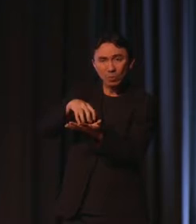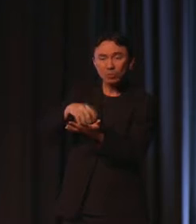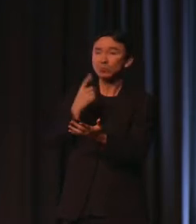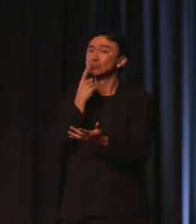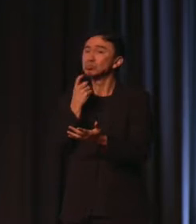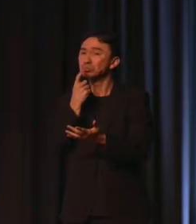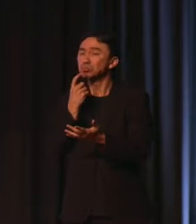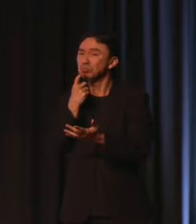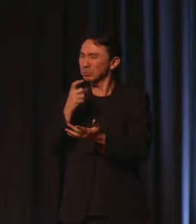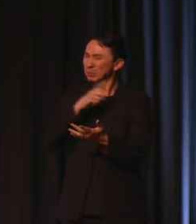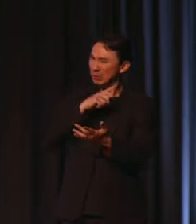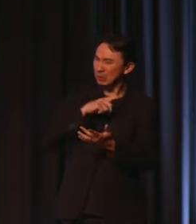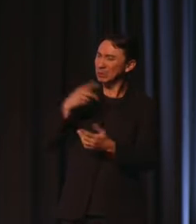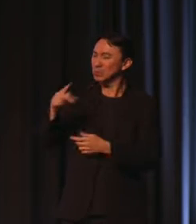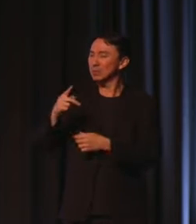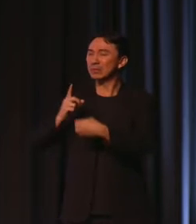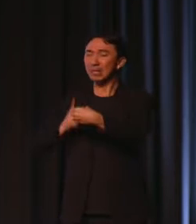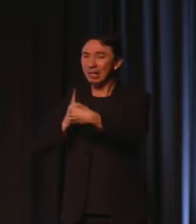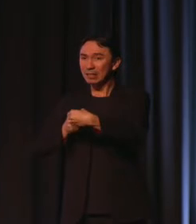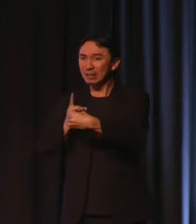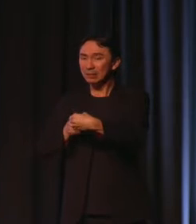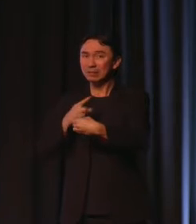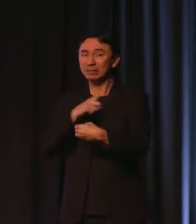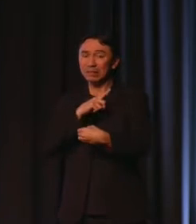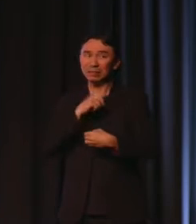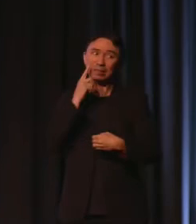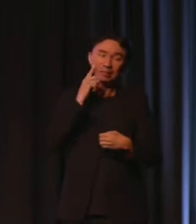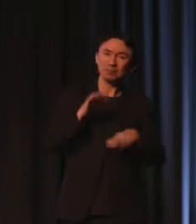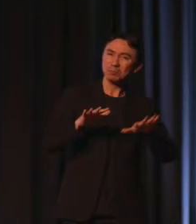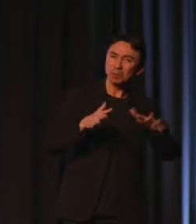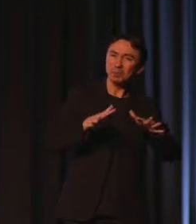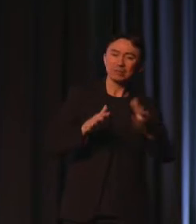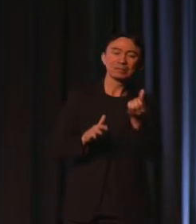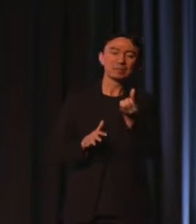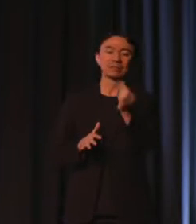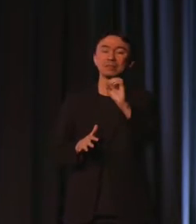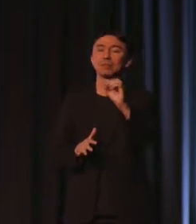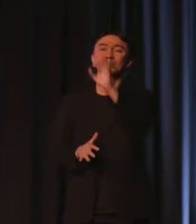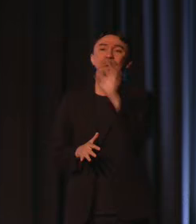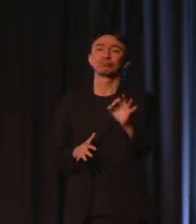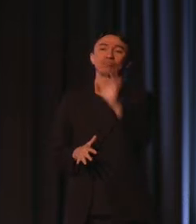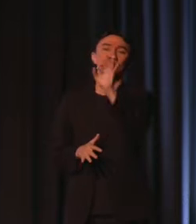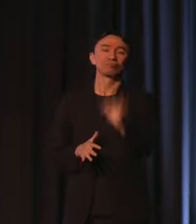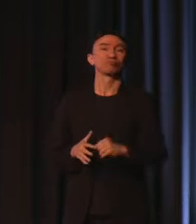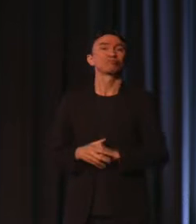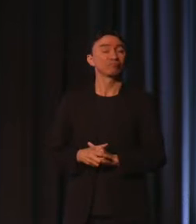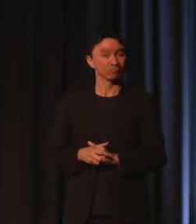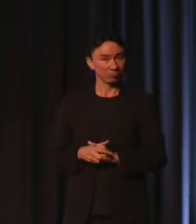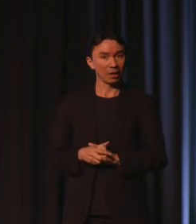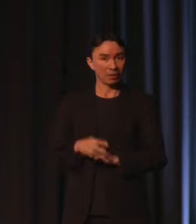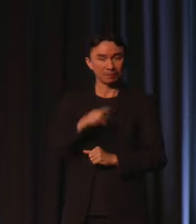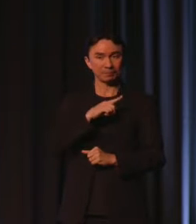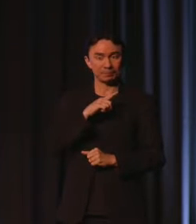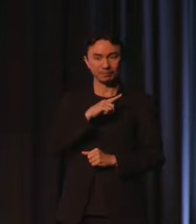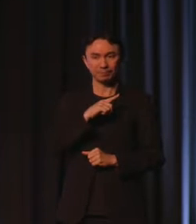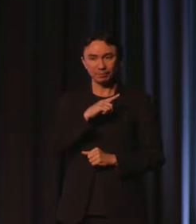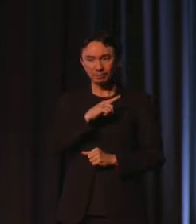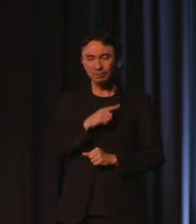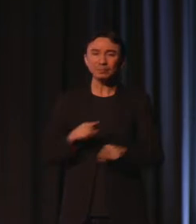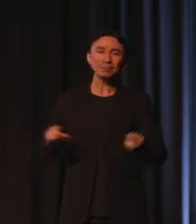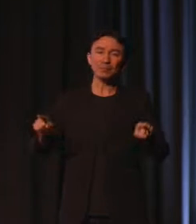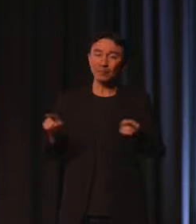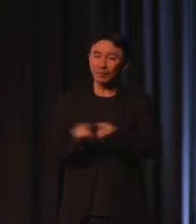para o infantil esse número é de 60%. E aí indo um pouco mais do perfilamento,